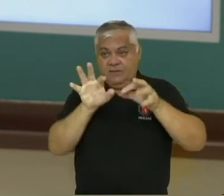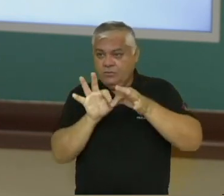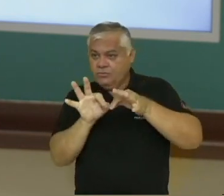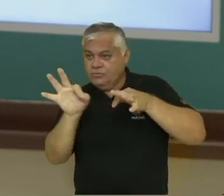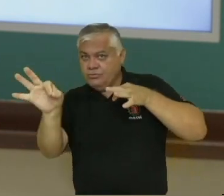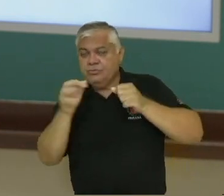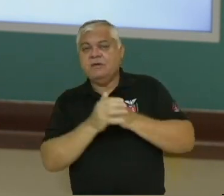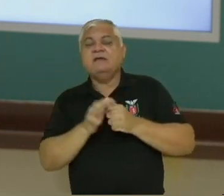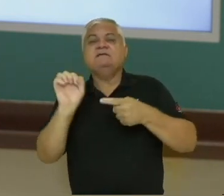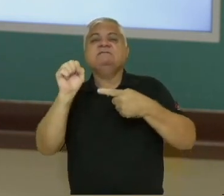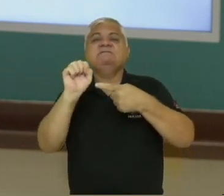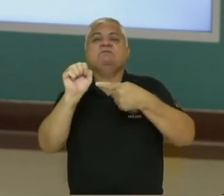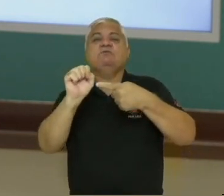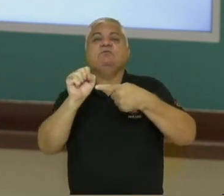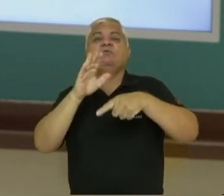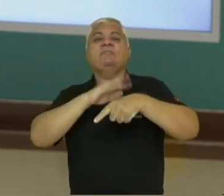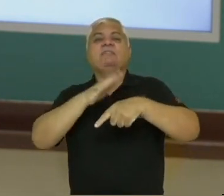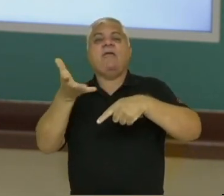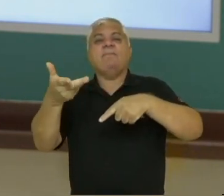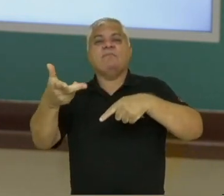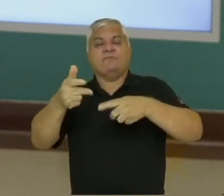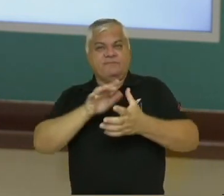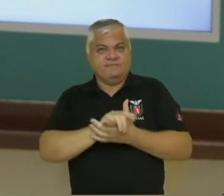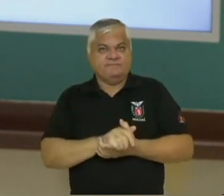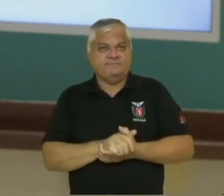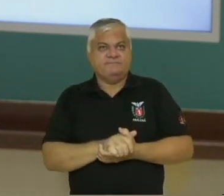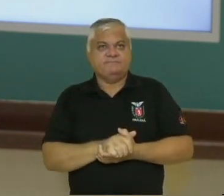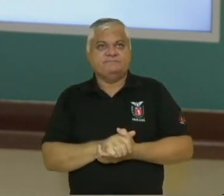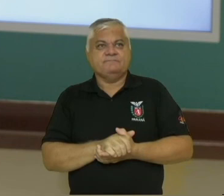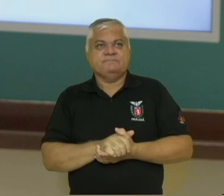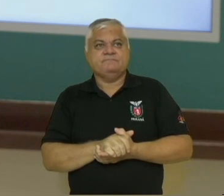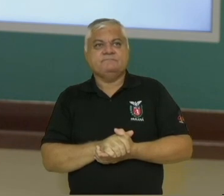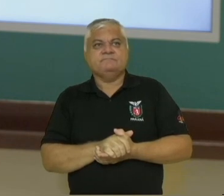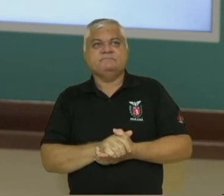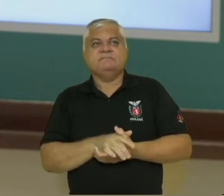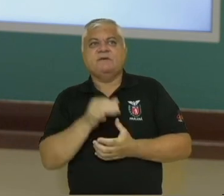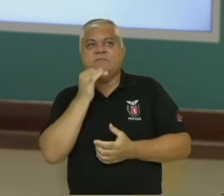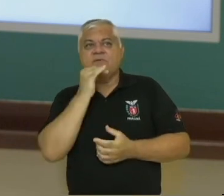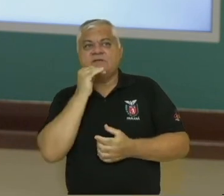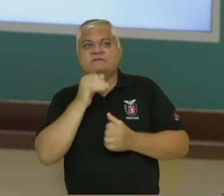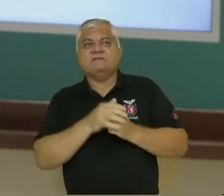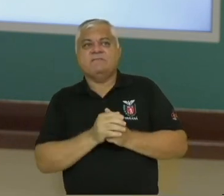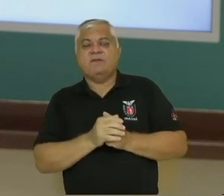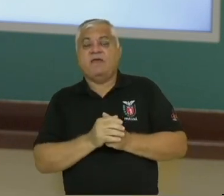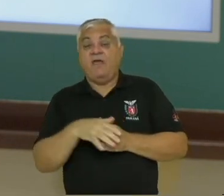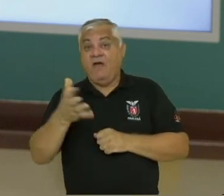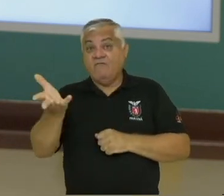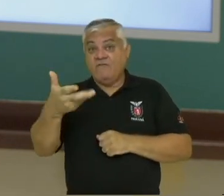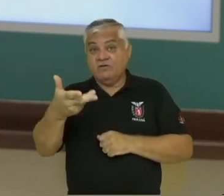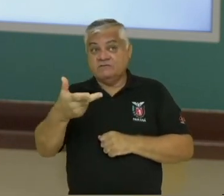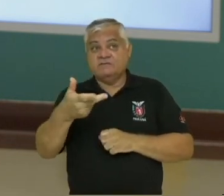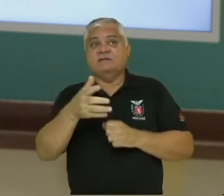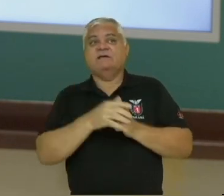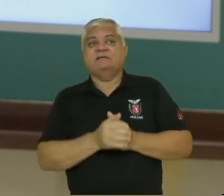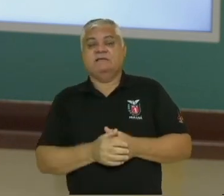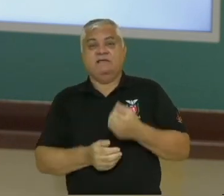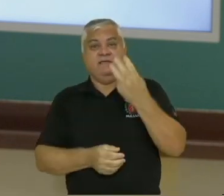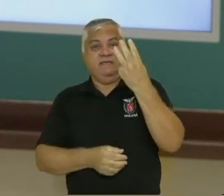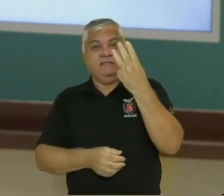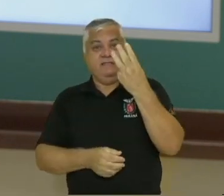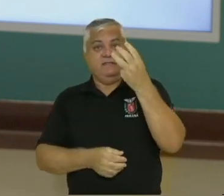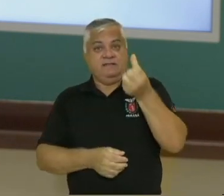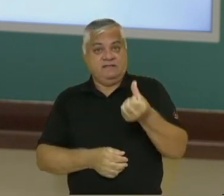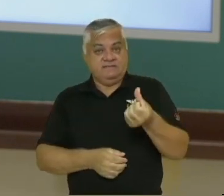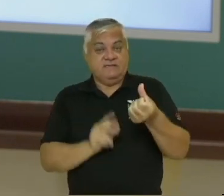aqui segundo. Então, vejam que quem manda no deslocamento, na unidade, é a velocidade, que nem aqui, ó. Aqui está em